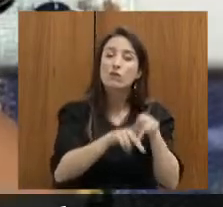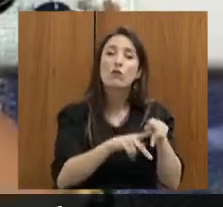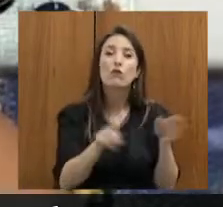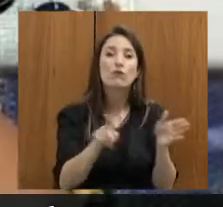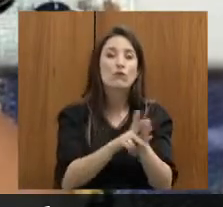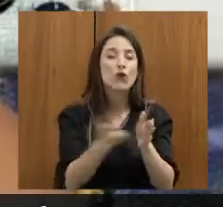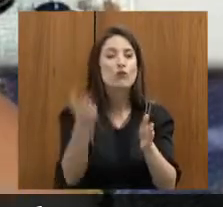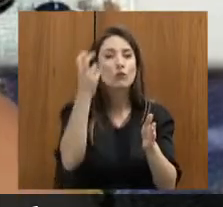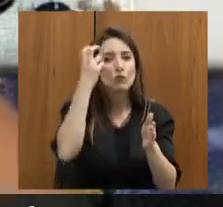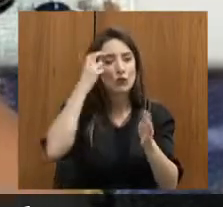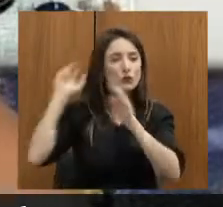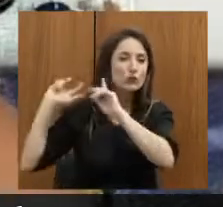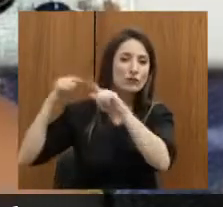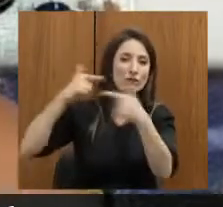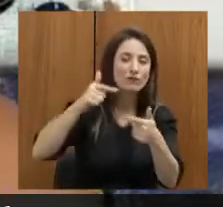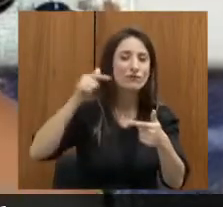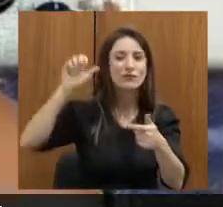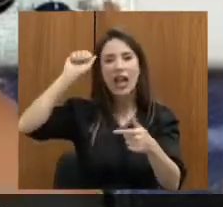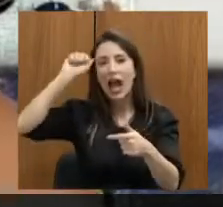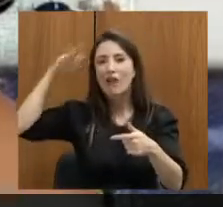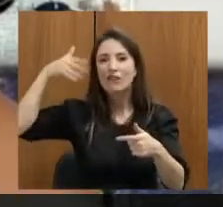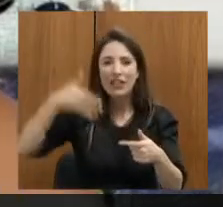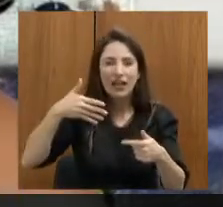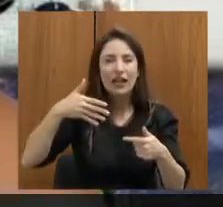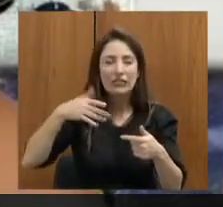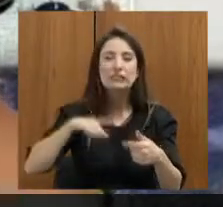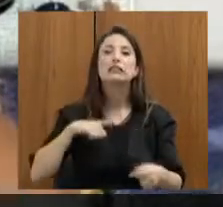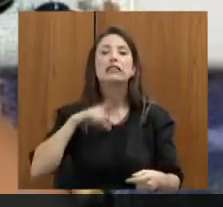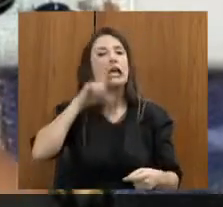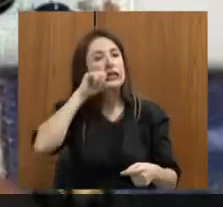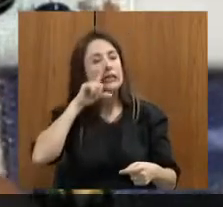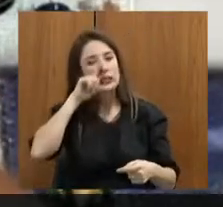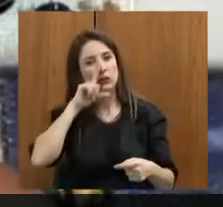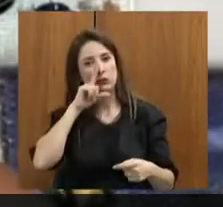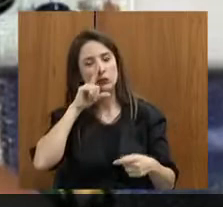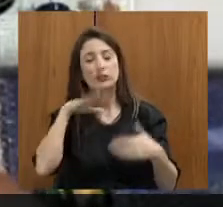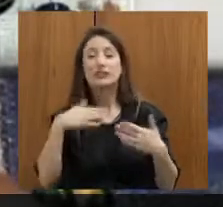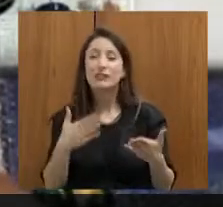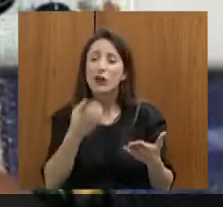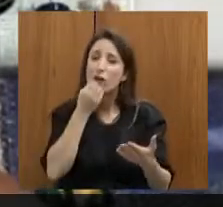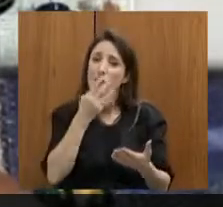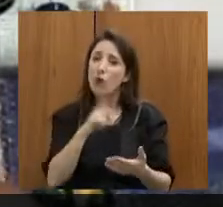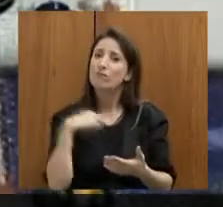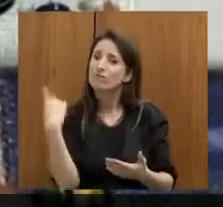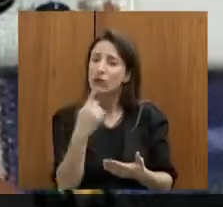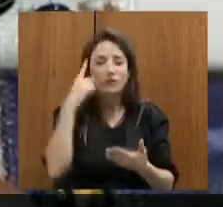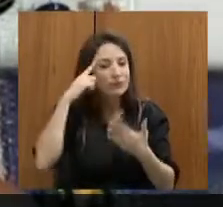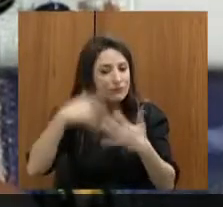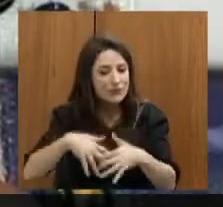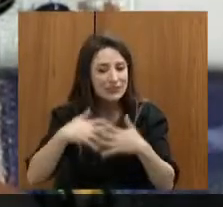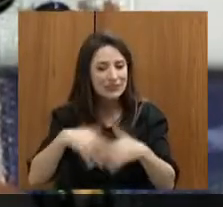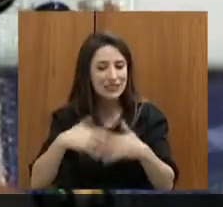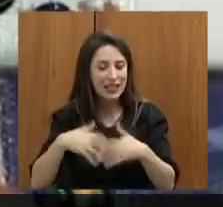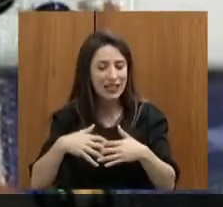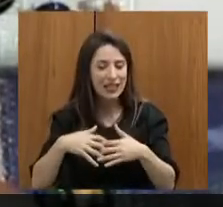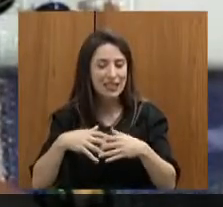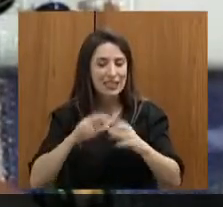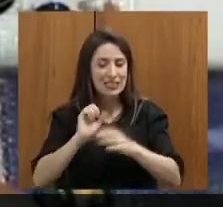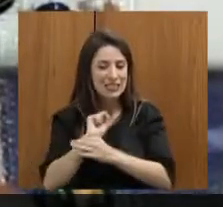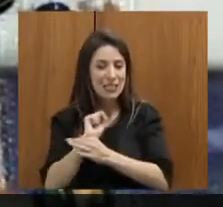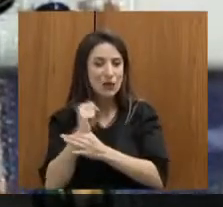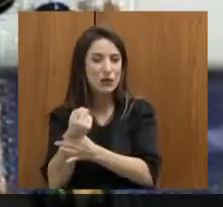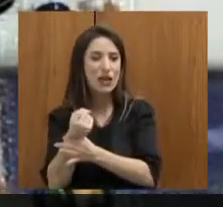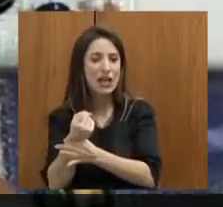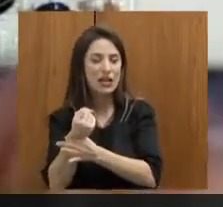está Henrique então assim é Ah eu convido a gente a pensar em relação entre segurança e soberania alimentar